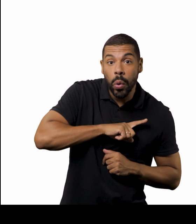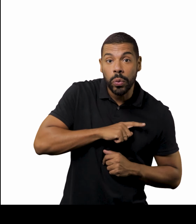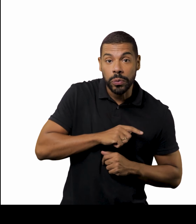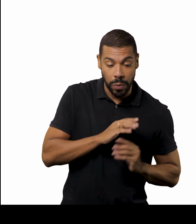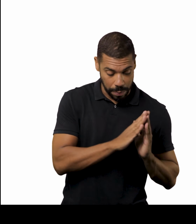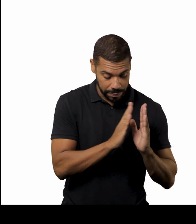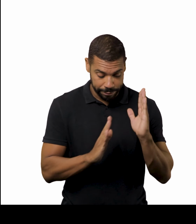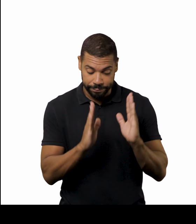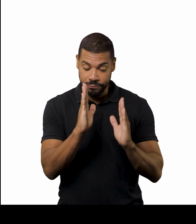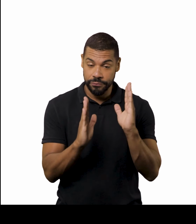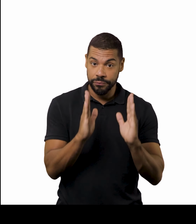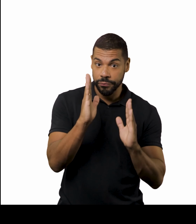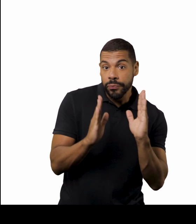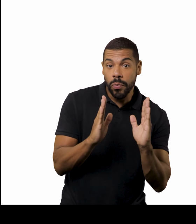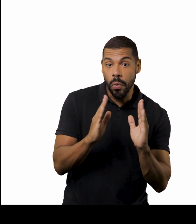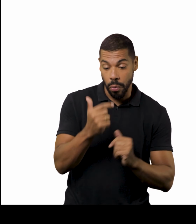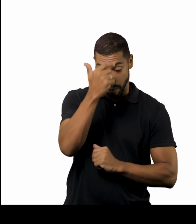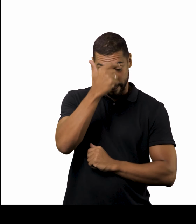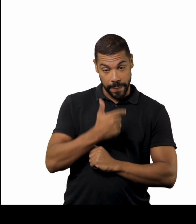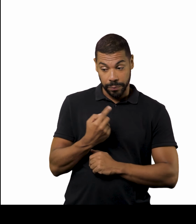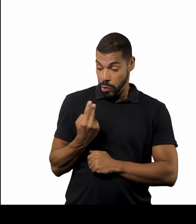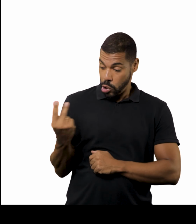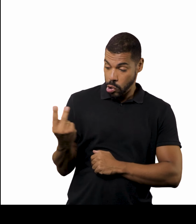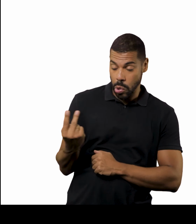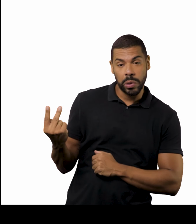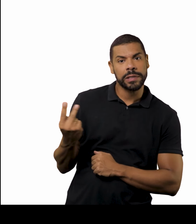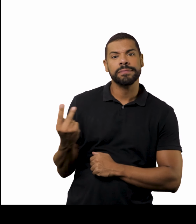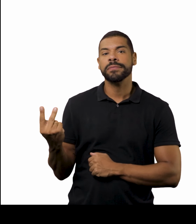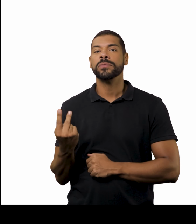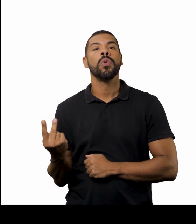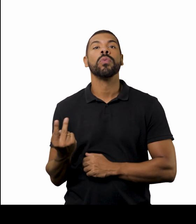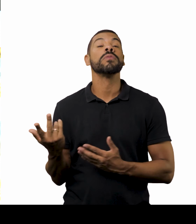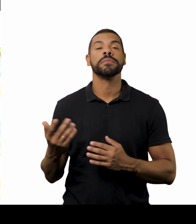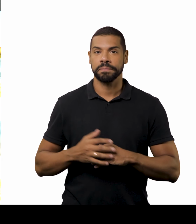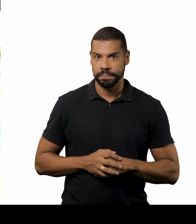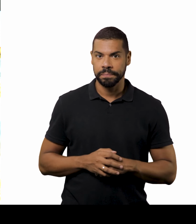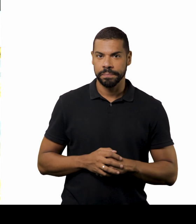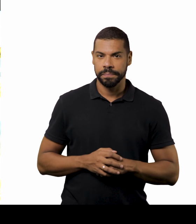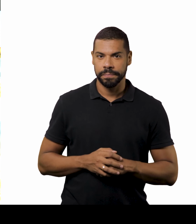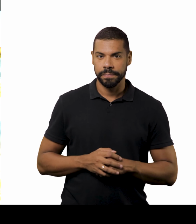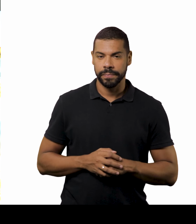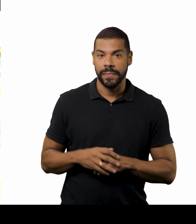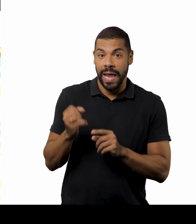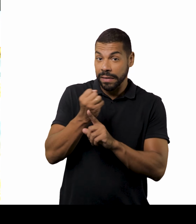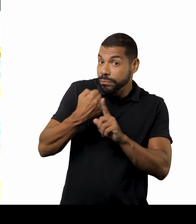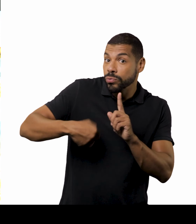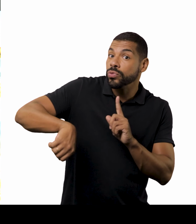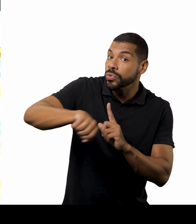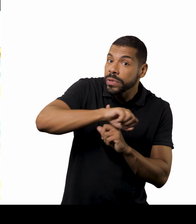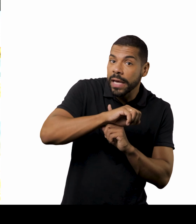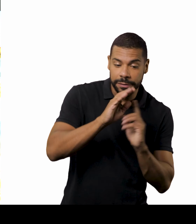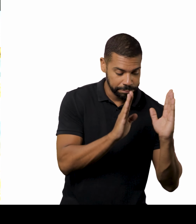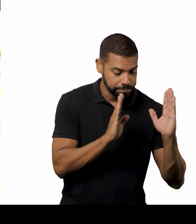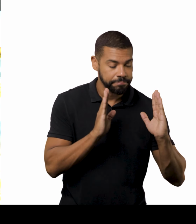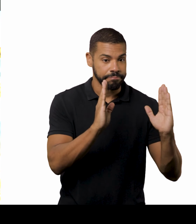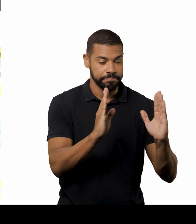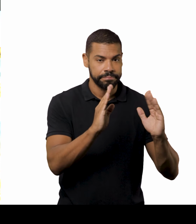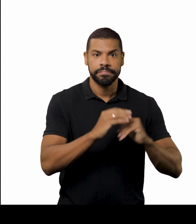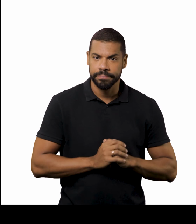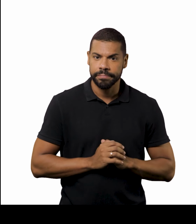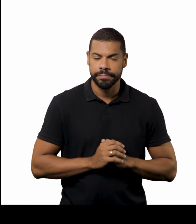muito do meu momento, do Vitorino, do momento dele, mas principalmente, assim, do momento que a sociedade toda